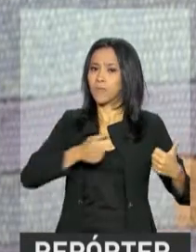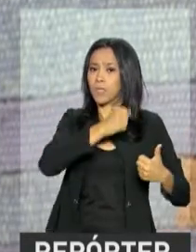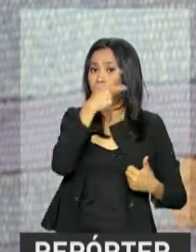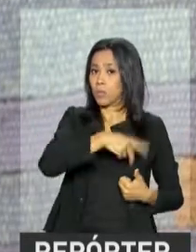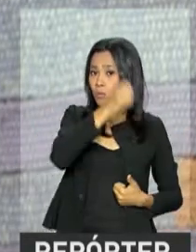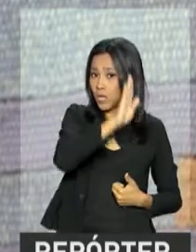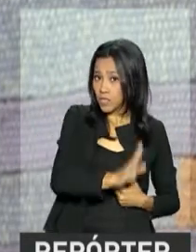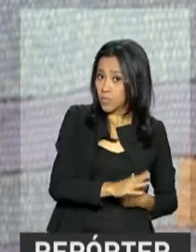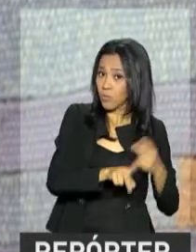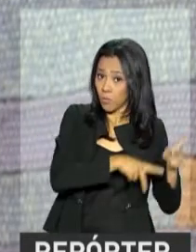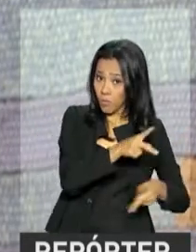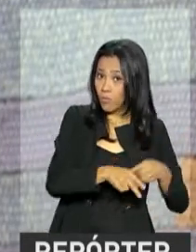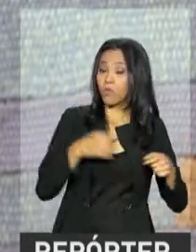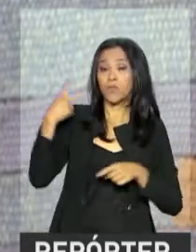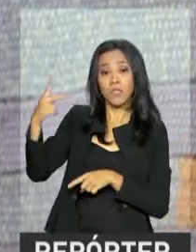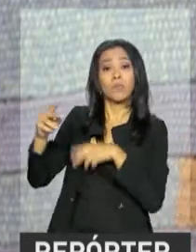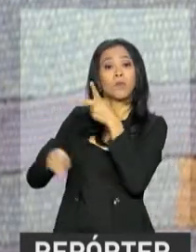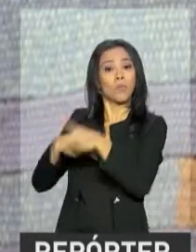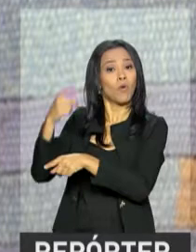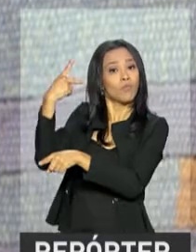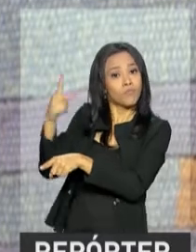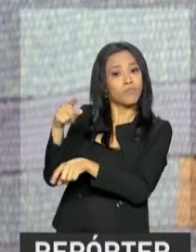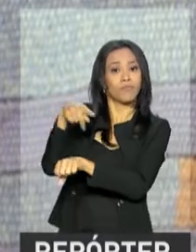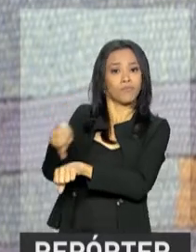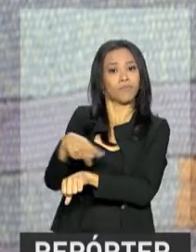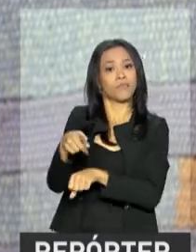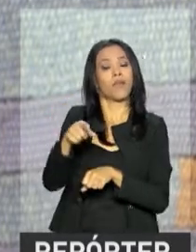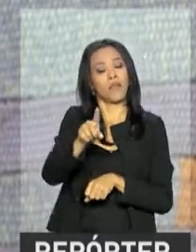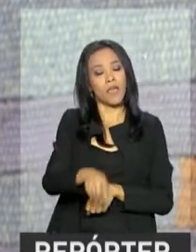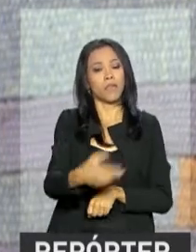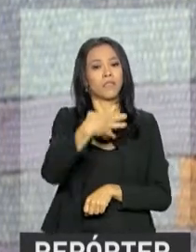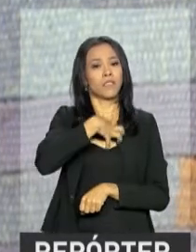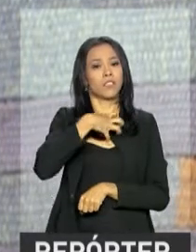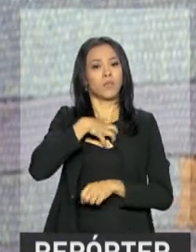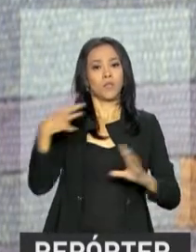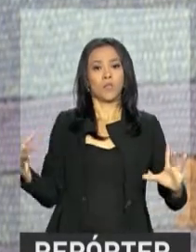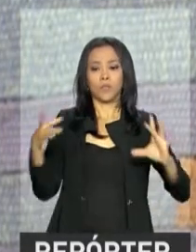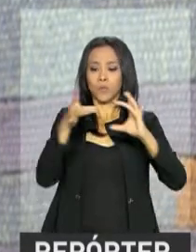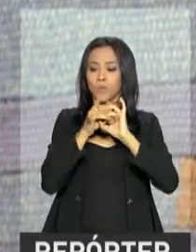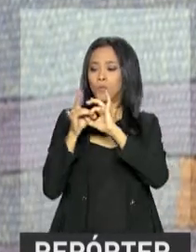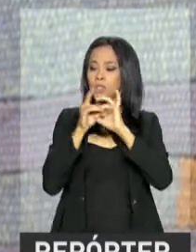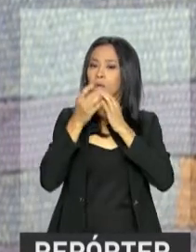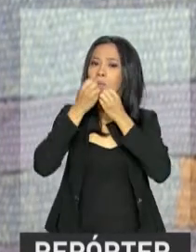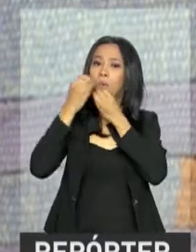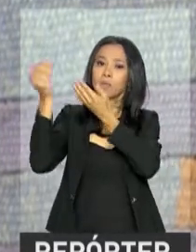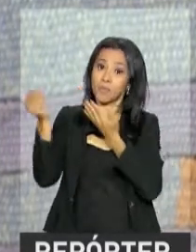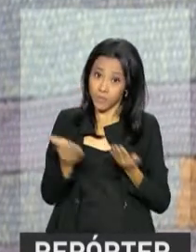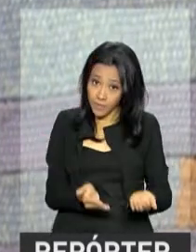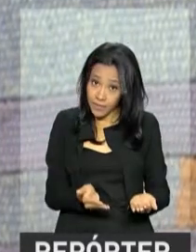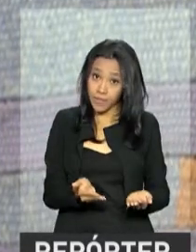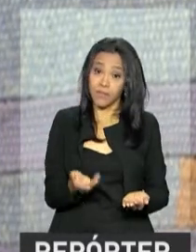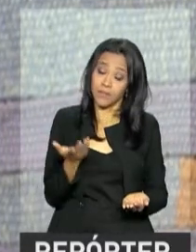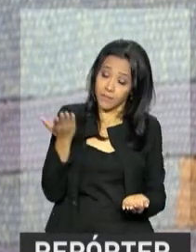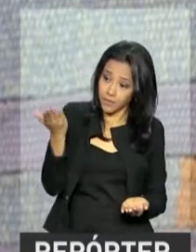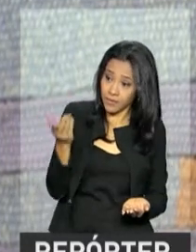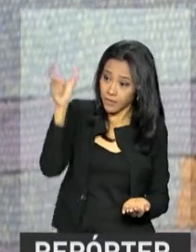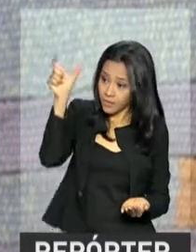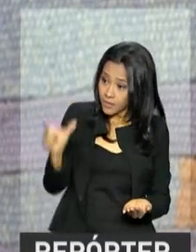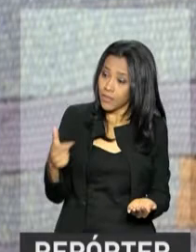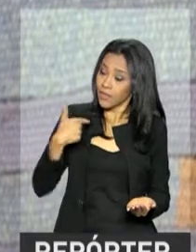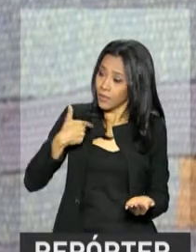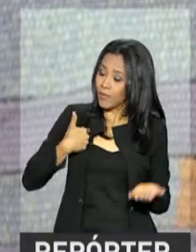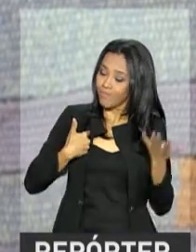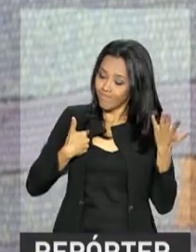surinameses e é com esse espírito de união e de boas vindas o que proponho